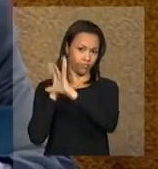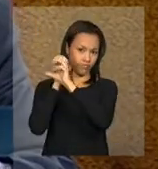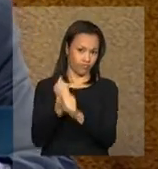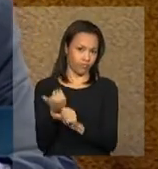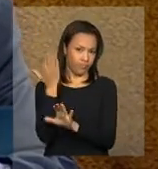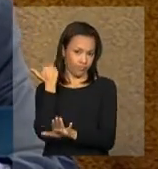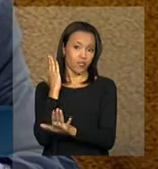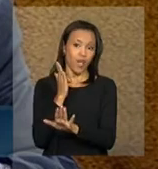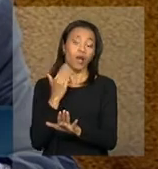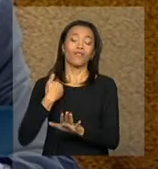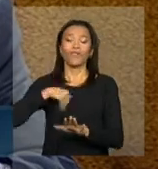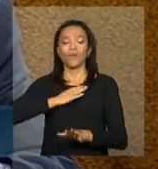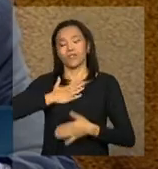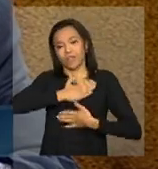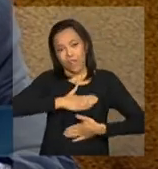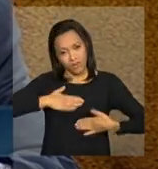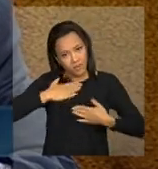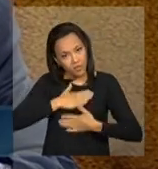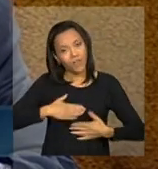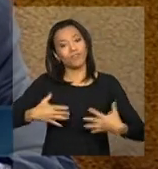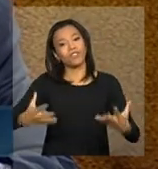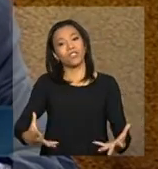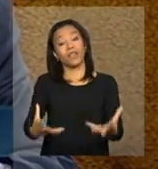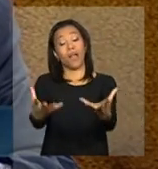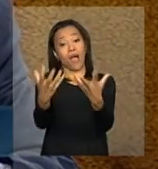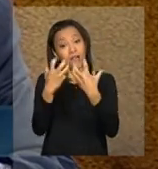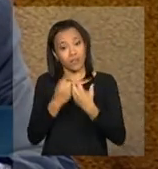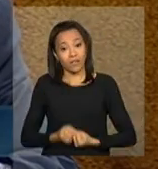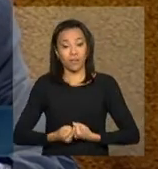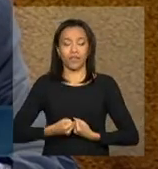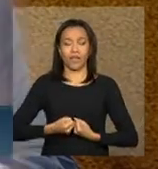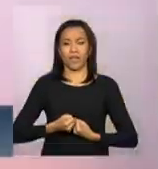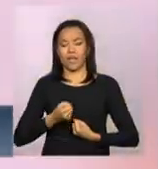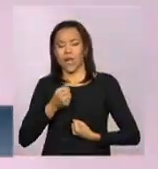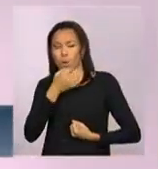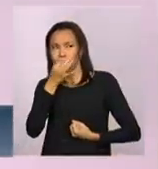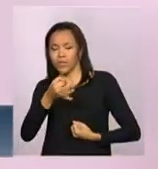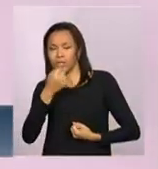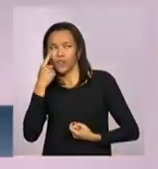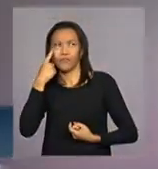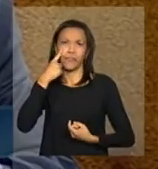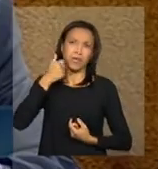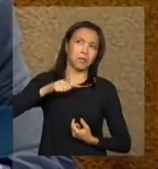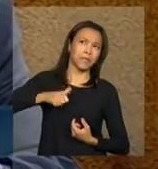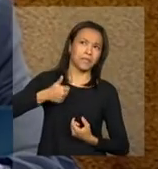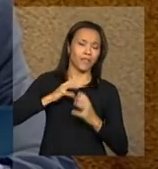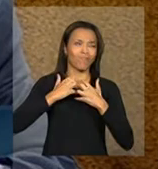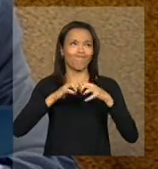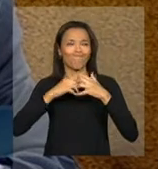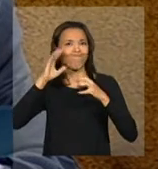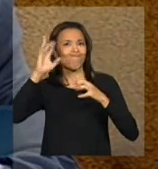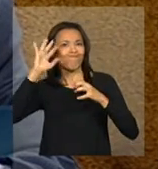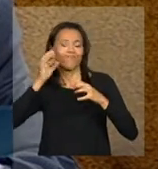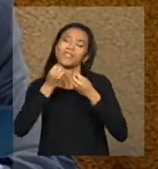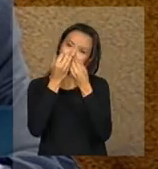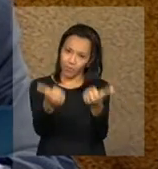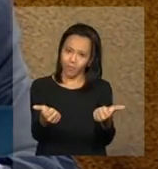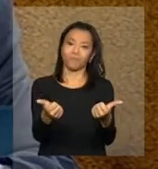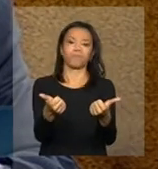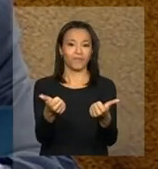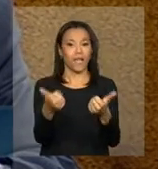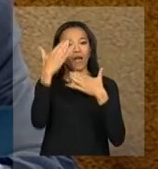vocês, nós vamos ficar muito satisfeitos de receber, de poder analisar e poder responder para vocês. Seria isso,